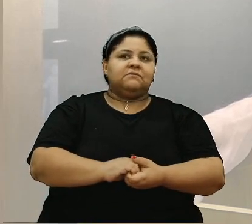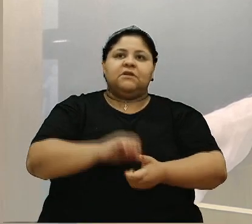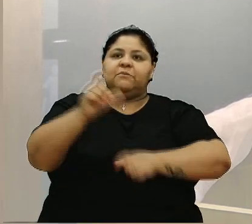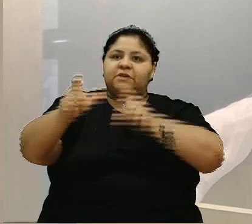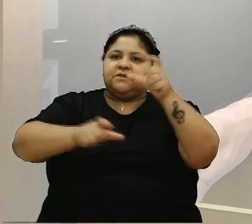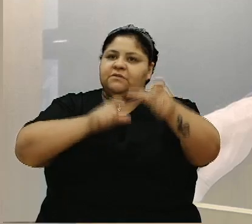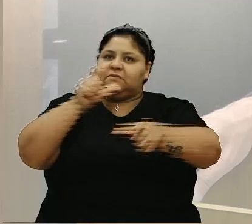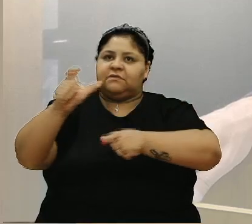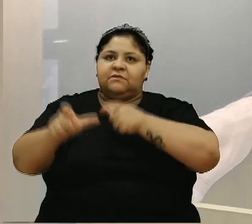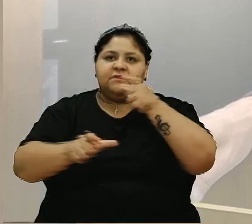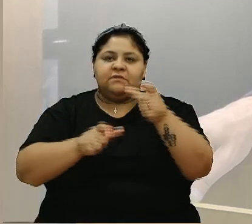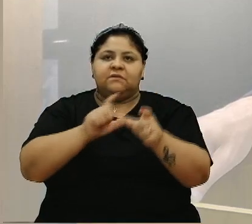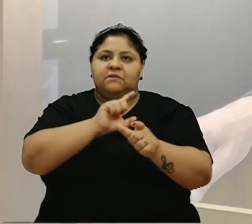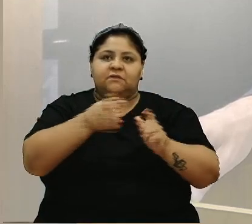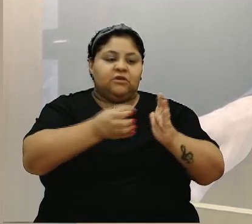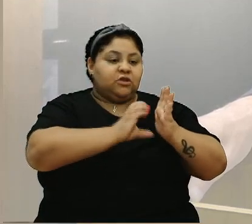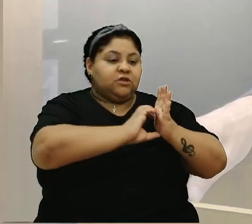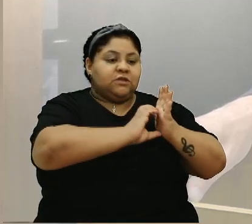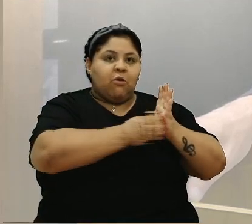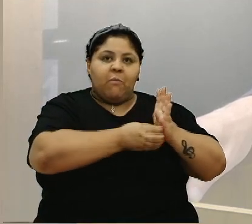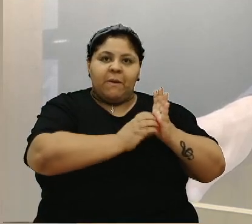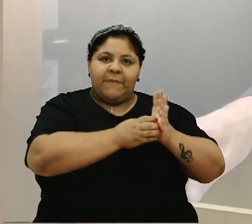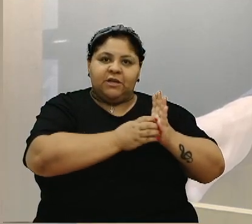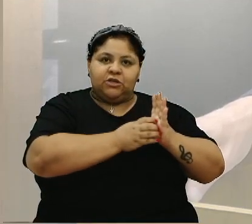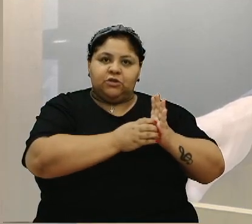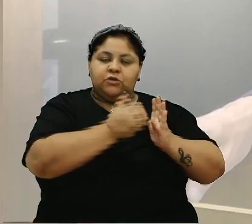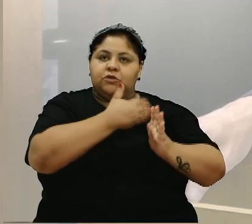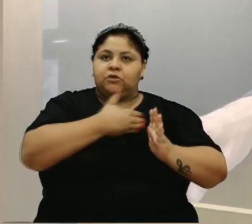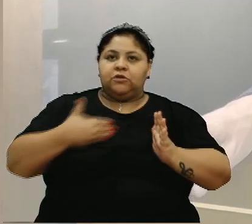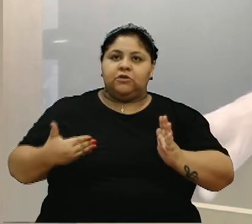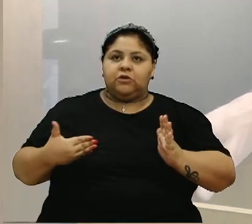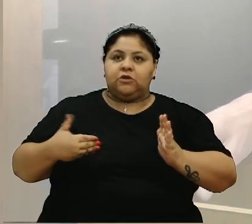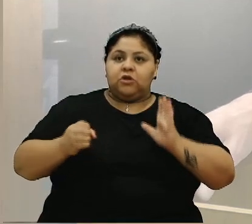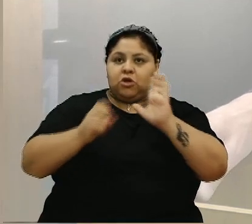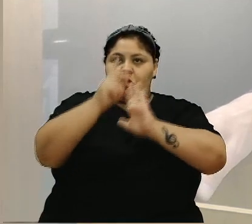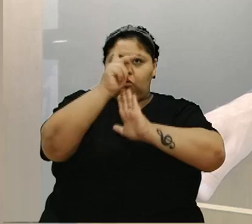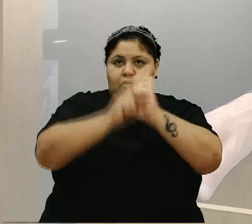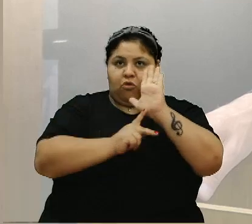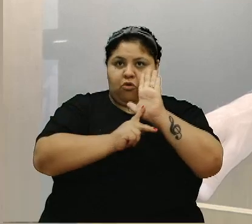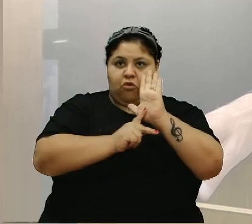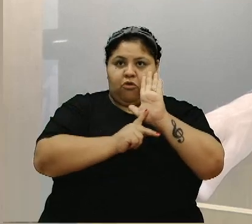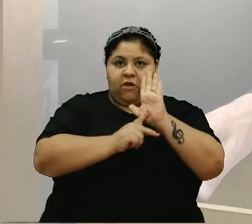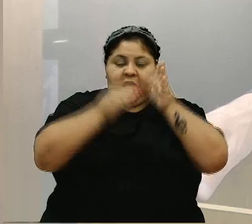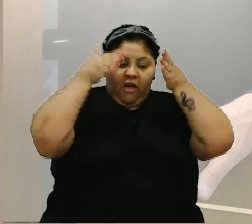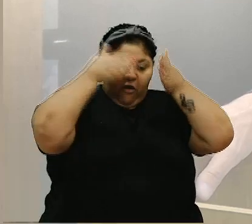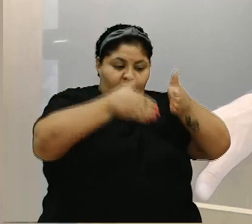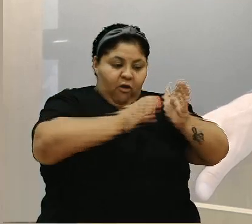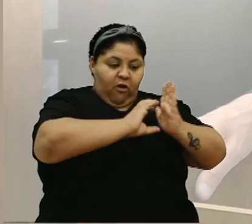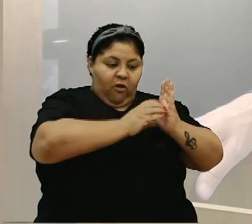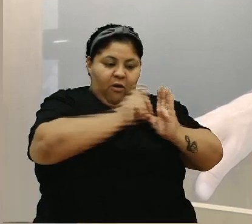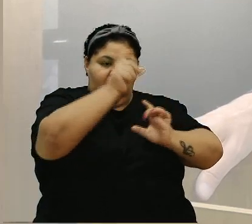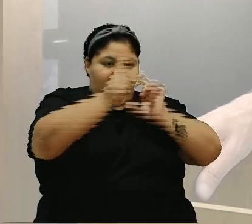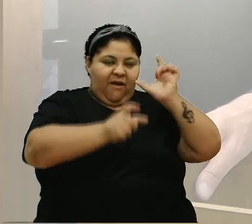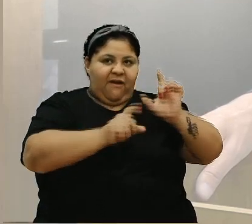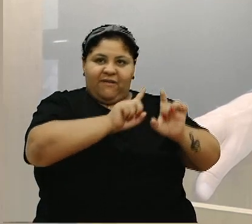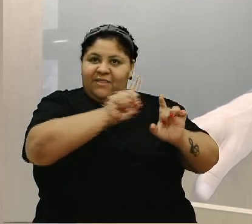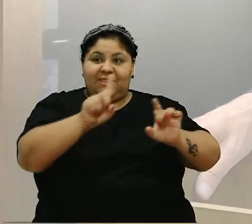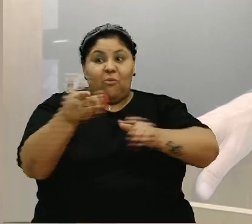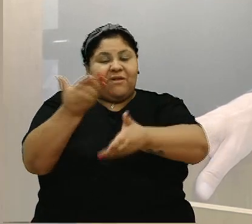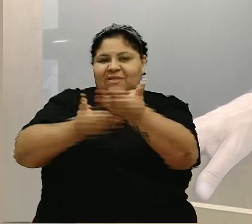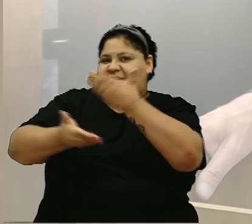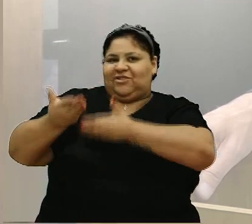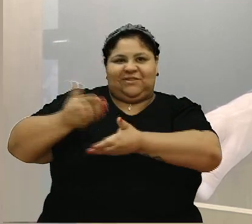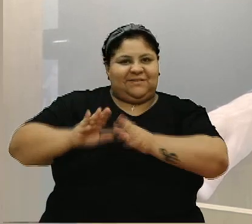pessoas, não para partidos políticos. Quando o projeto é para um partido político, as pessoas não são